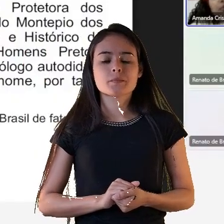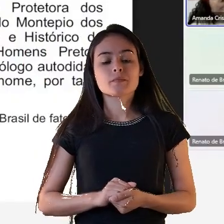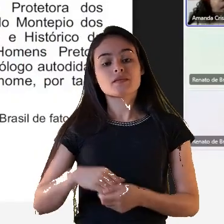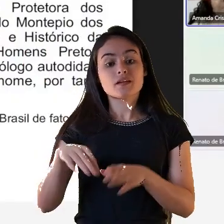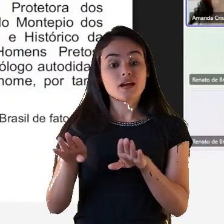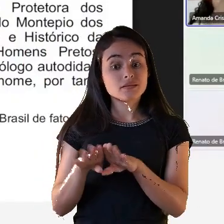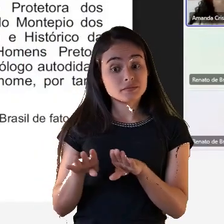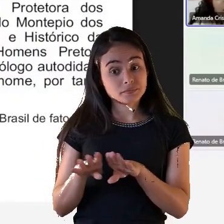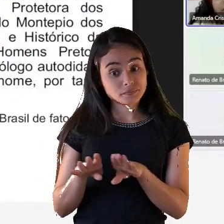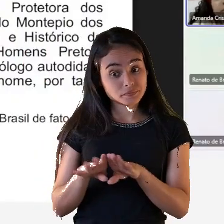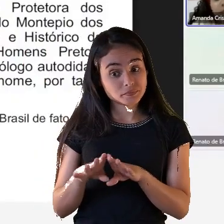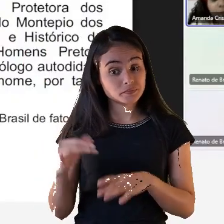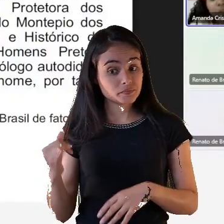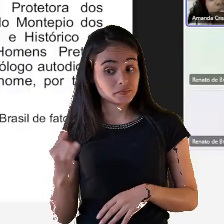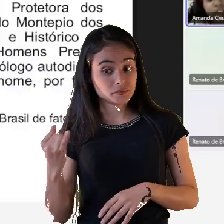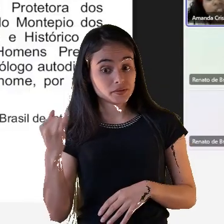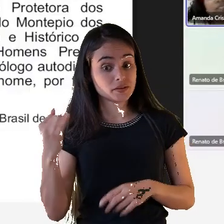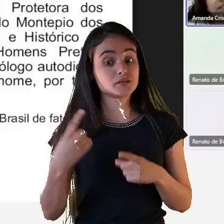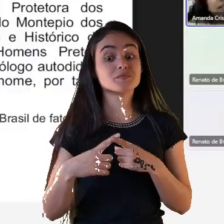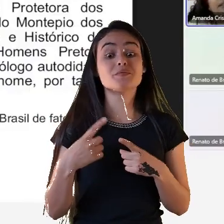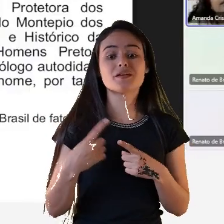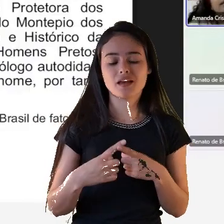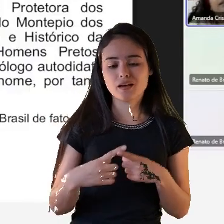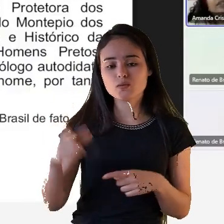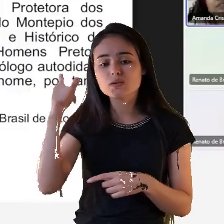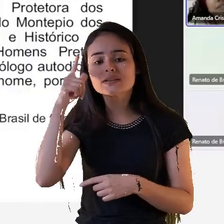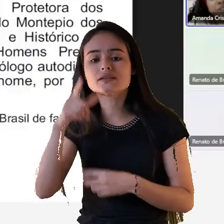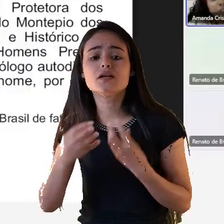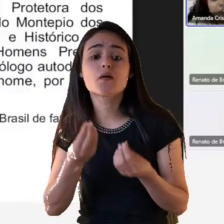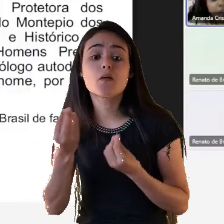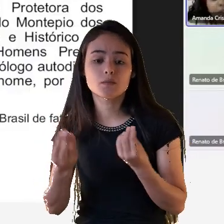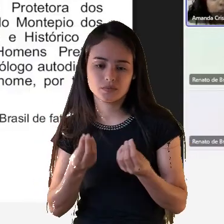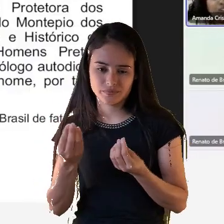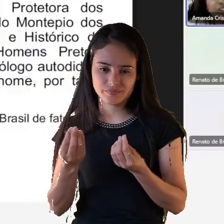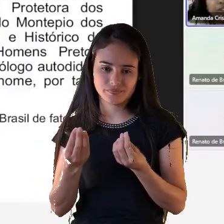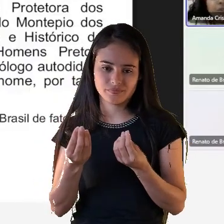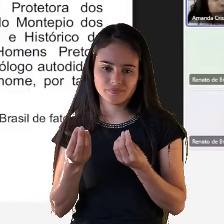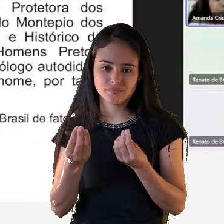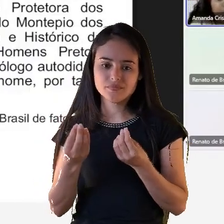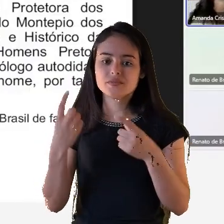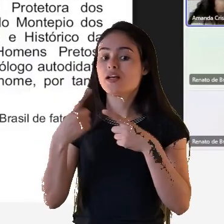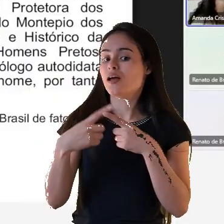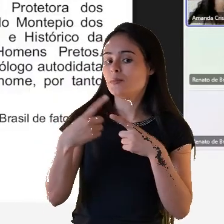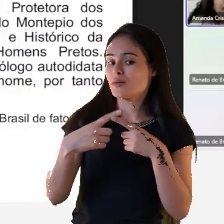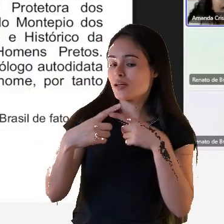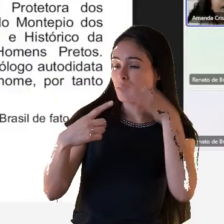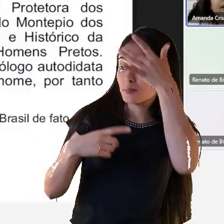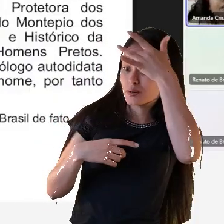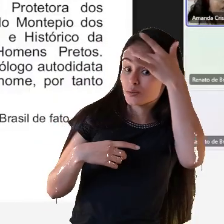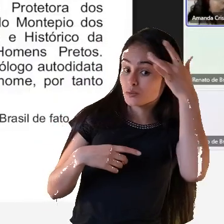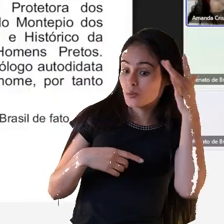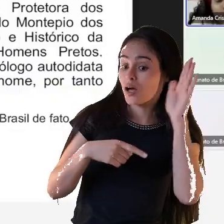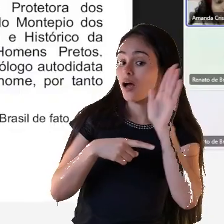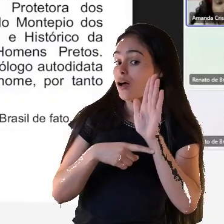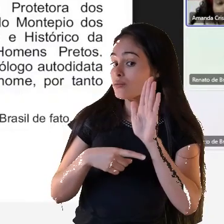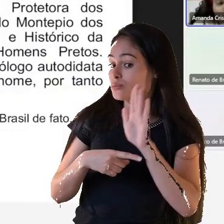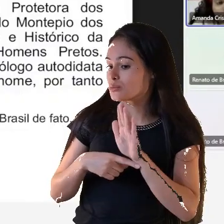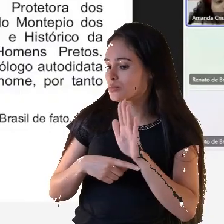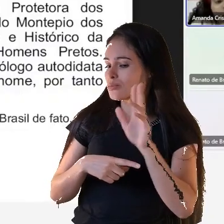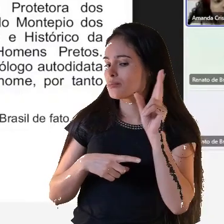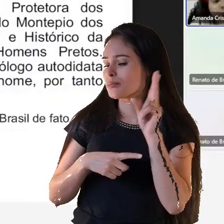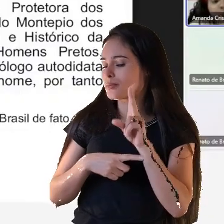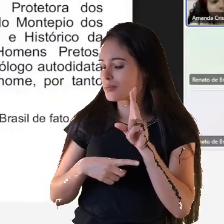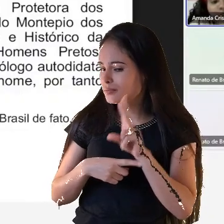proporcionou toda essa articulação política, né, que ele desenvolveu depois de adulto, né? Então ele foi